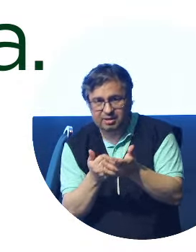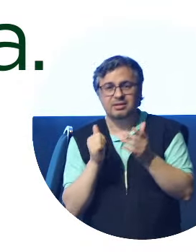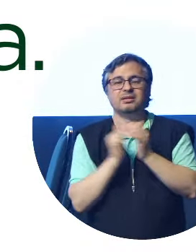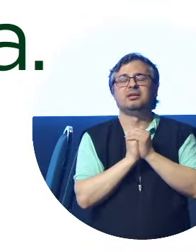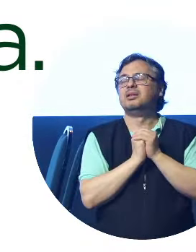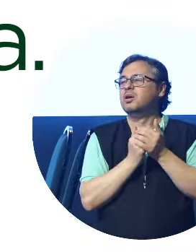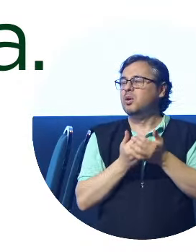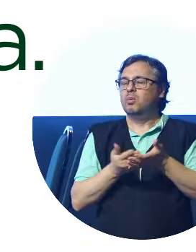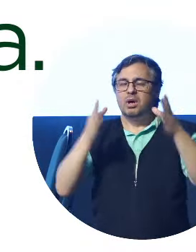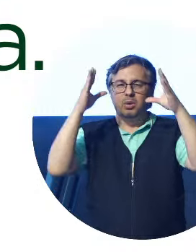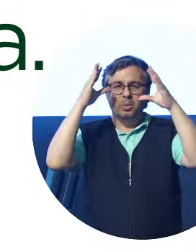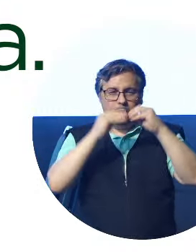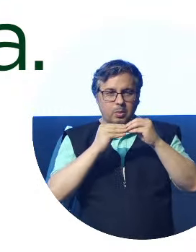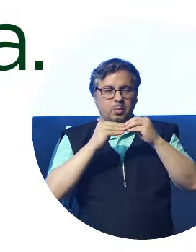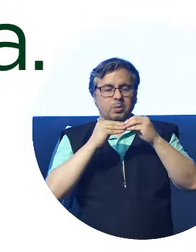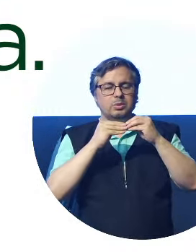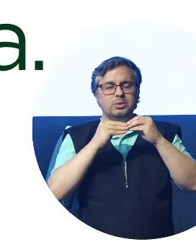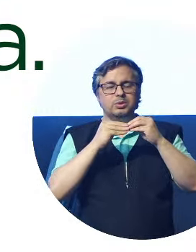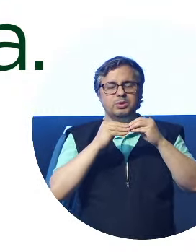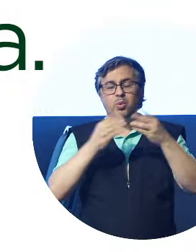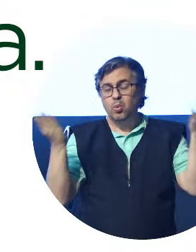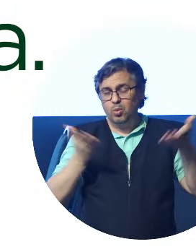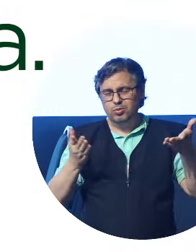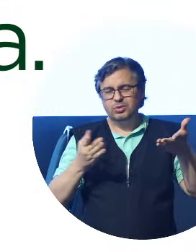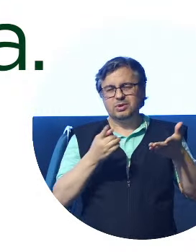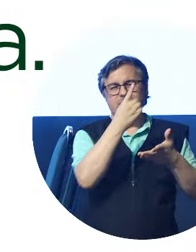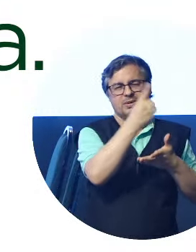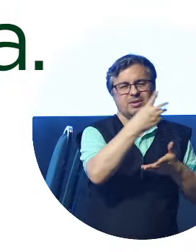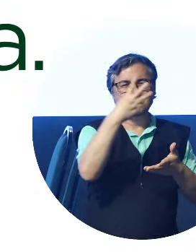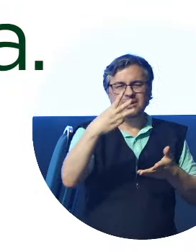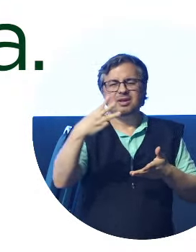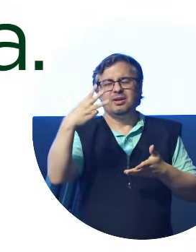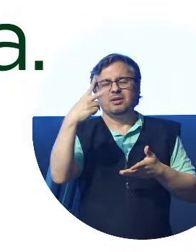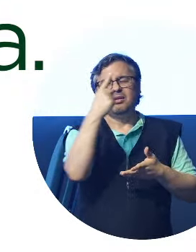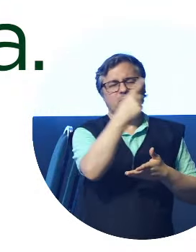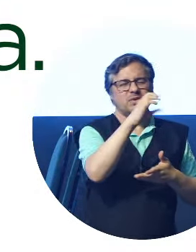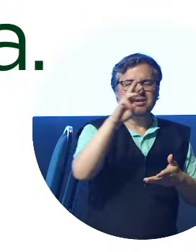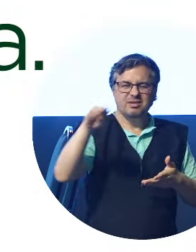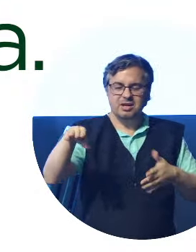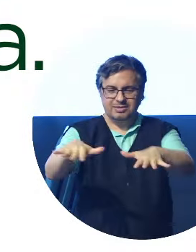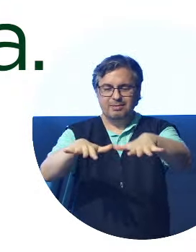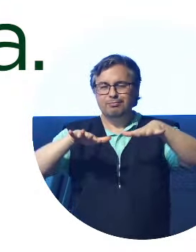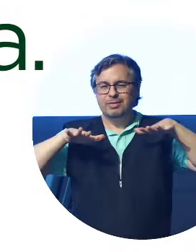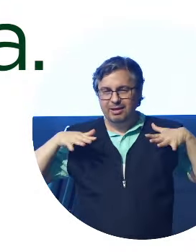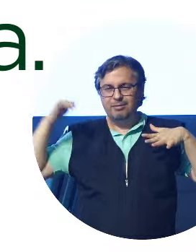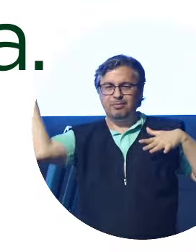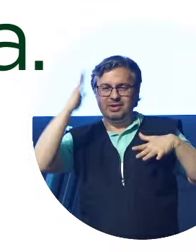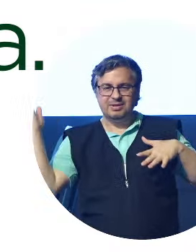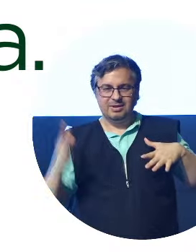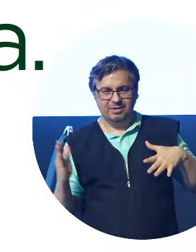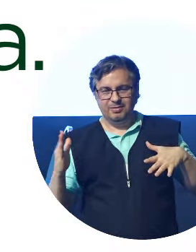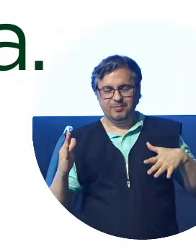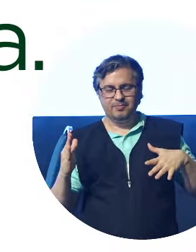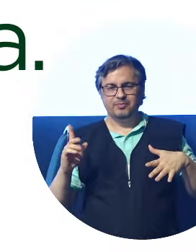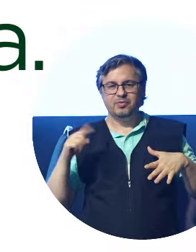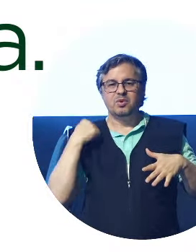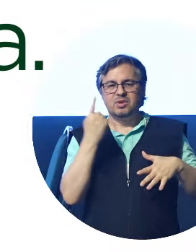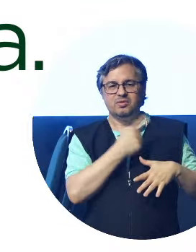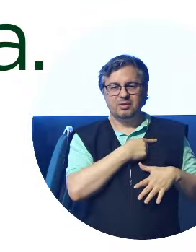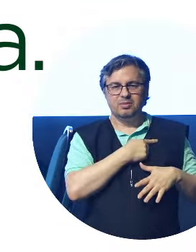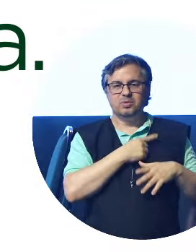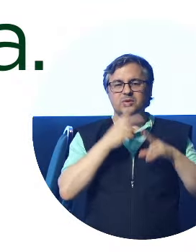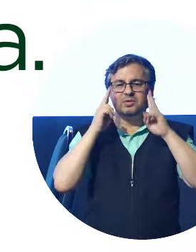Amém? Numa noite histórica da 103ª Assembleia da Convenção Batista Brasileira, em Foz do Iguaçu, nós vamos